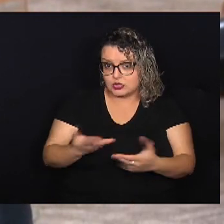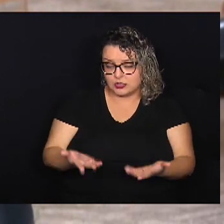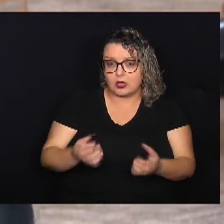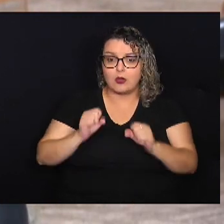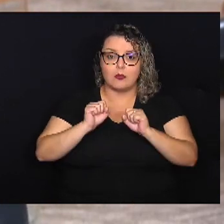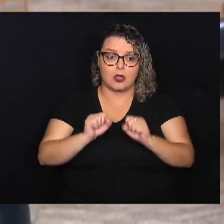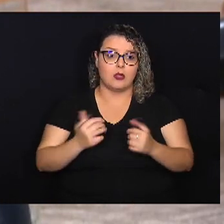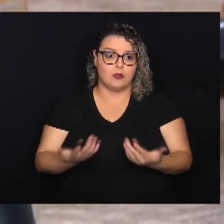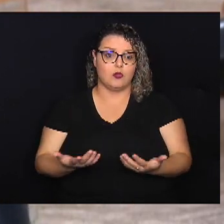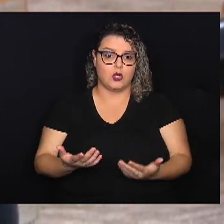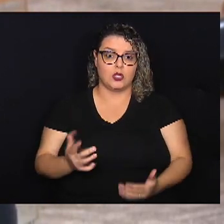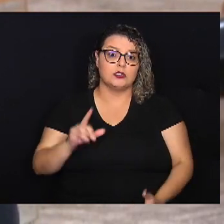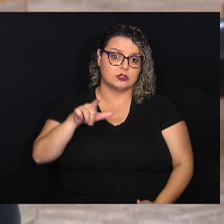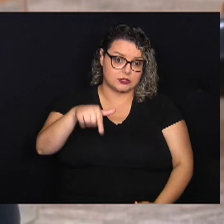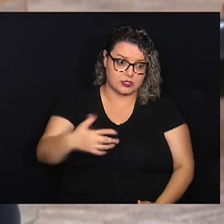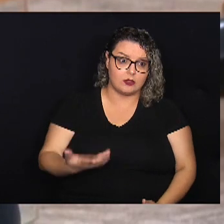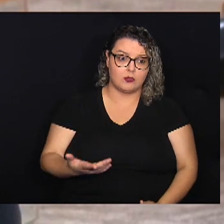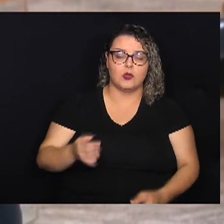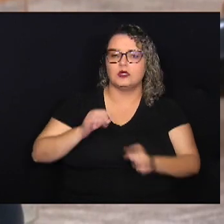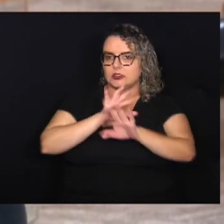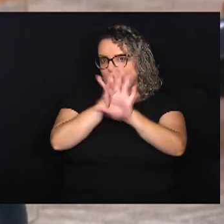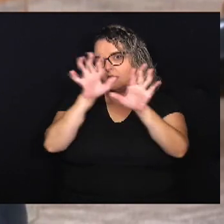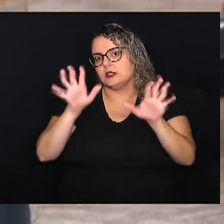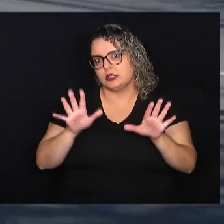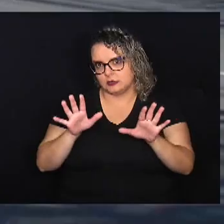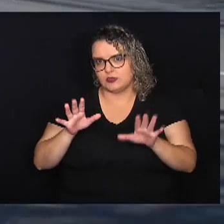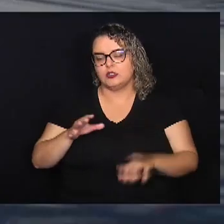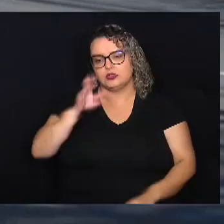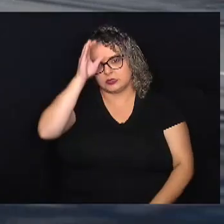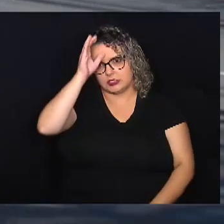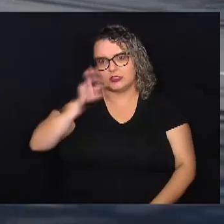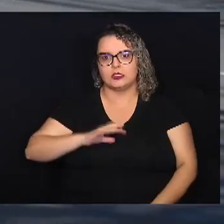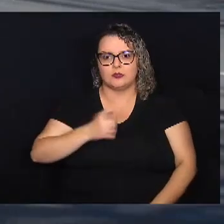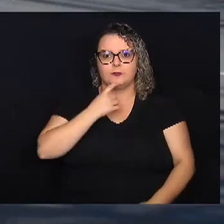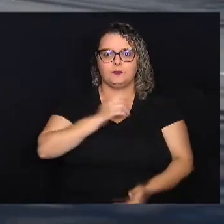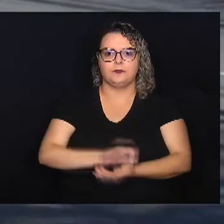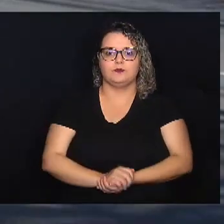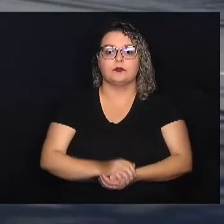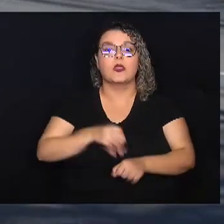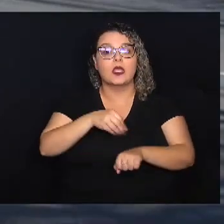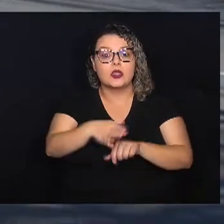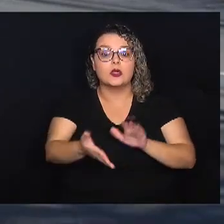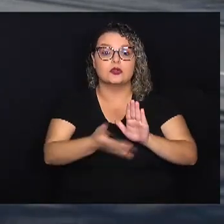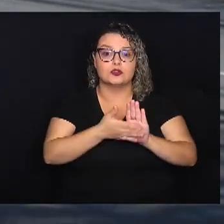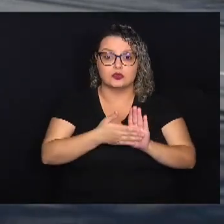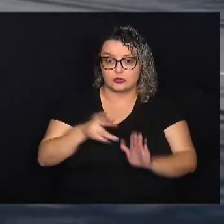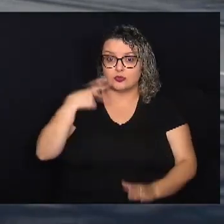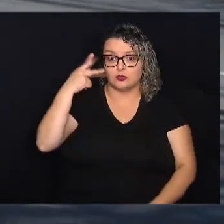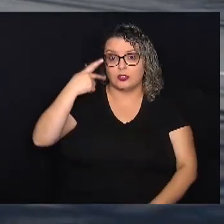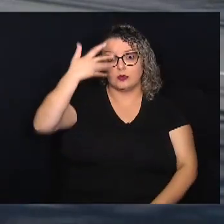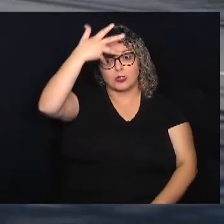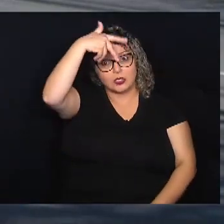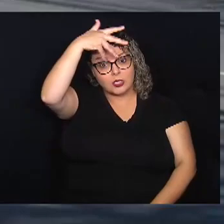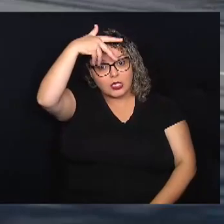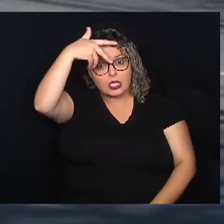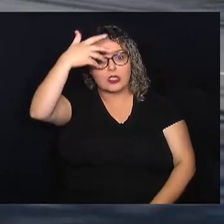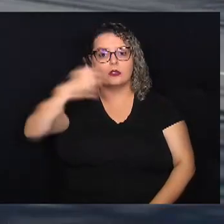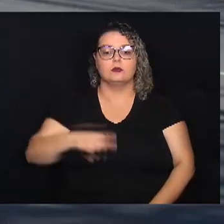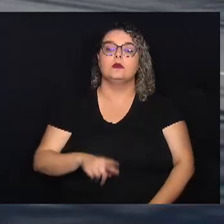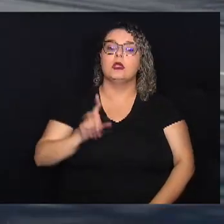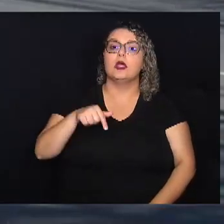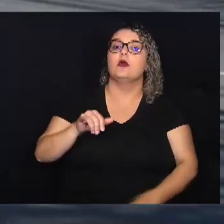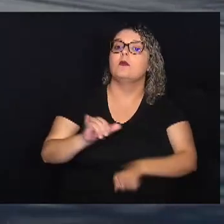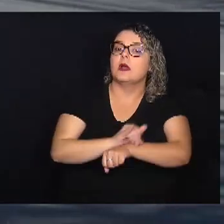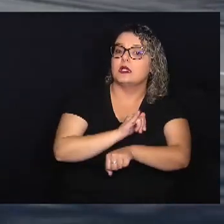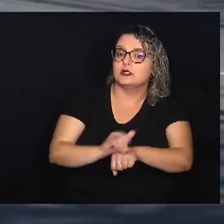possa depois dar toda a transparência para o cidadão de Campinas. A indicação proposta pelo vereador Rodrigo da Farmadique é uma